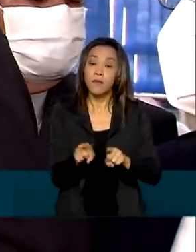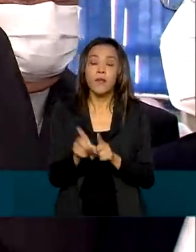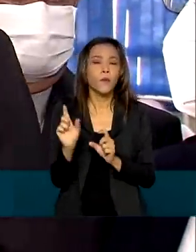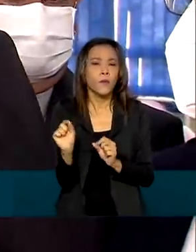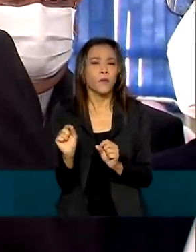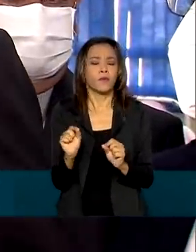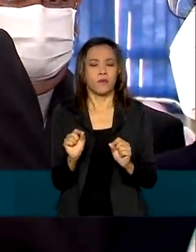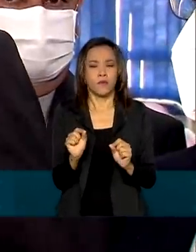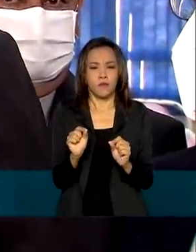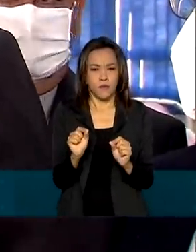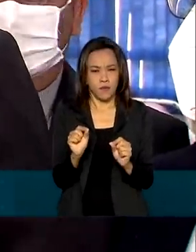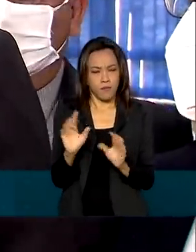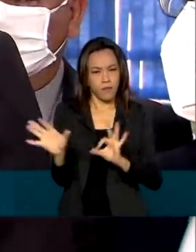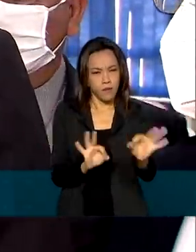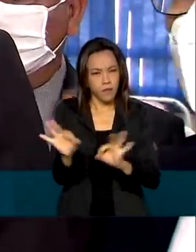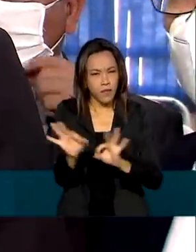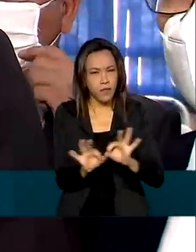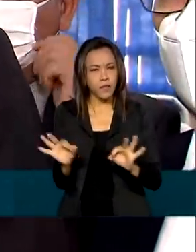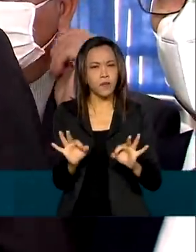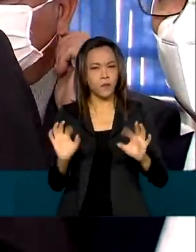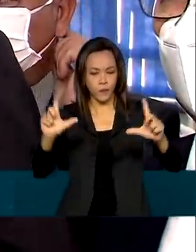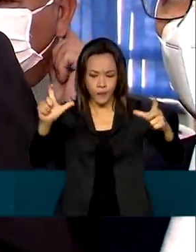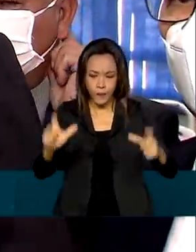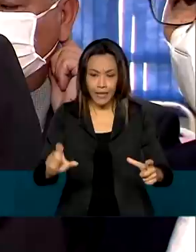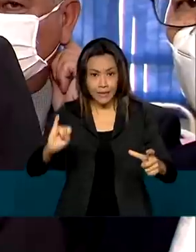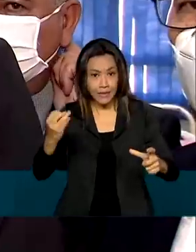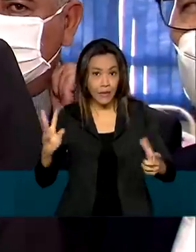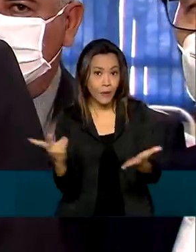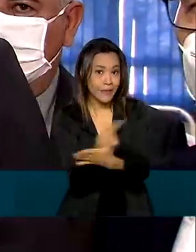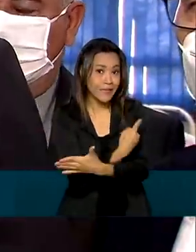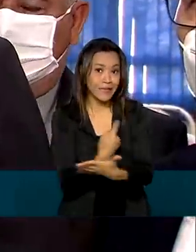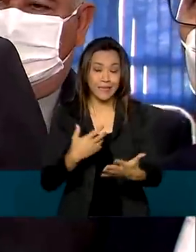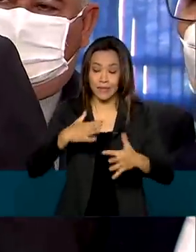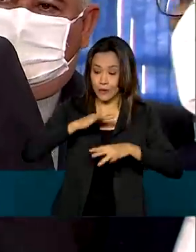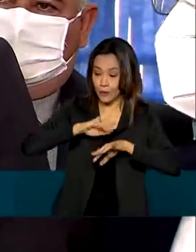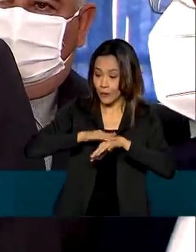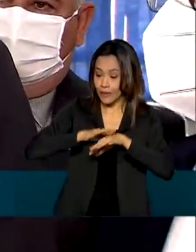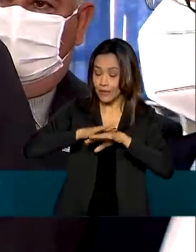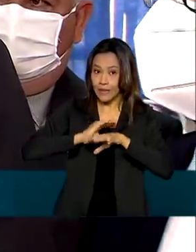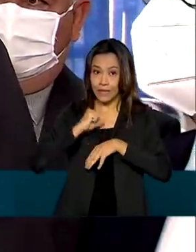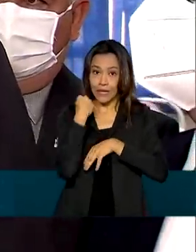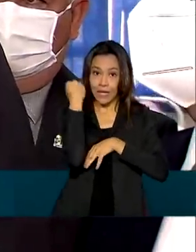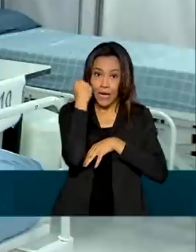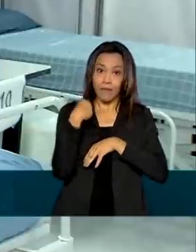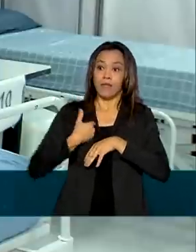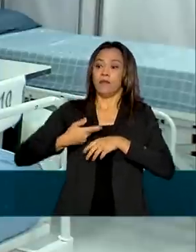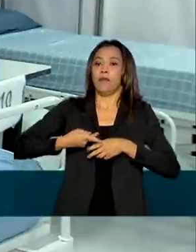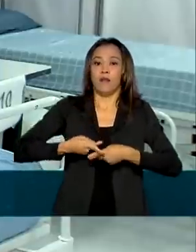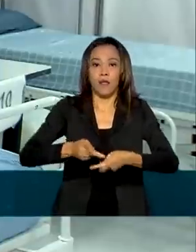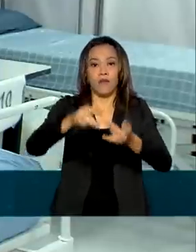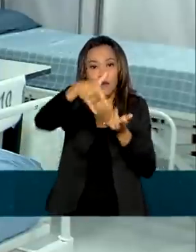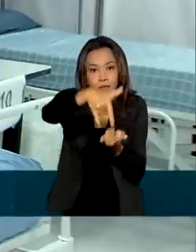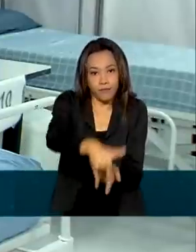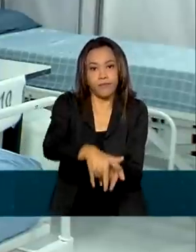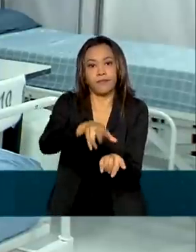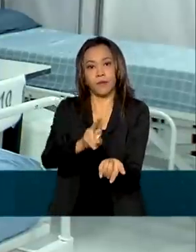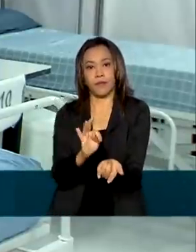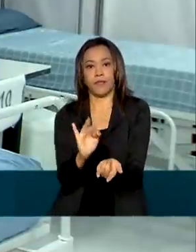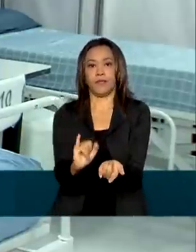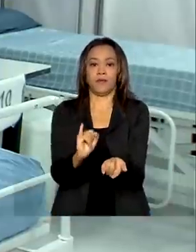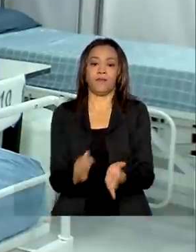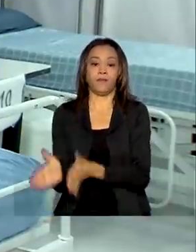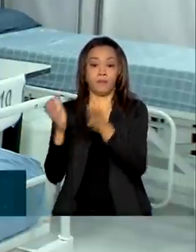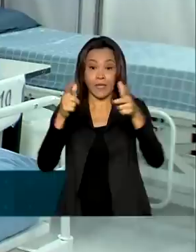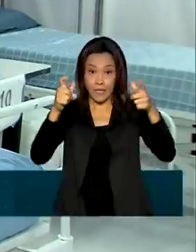preparando os locais na para o possíveis acolhimento de pessoas que porventura tem a gravata o estado de saúde para quem Chapecó